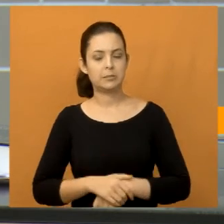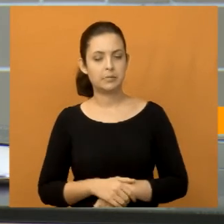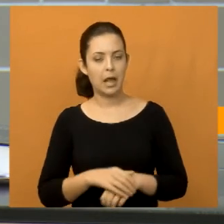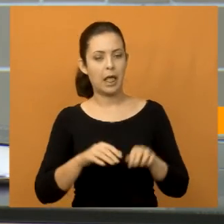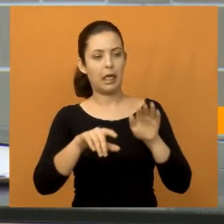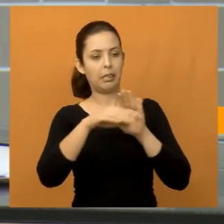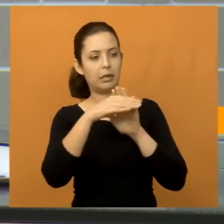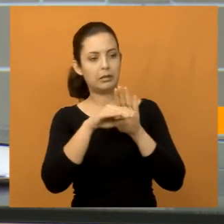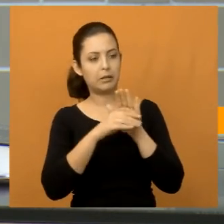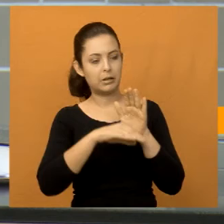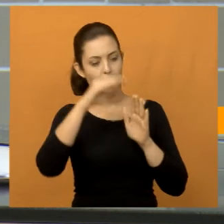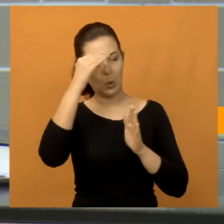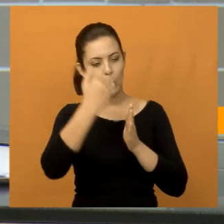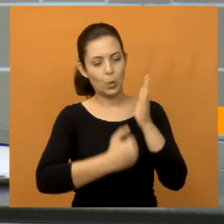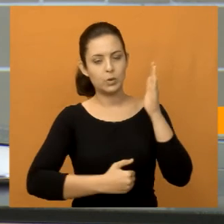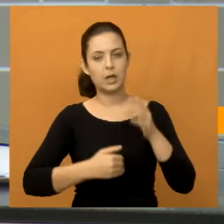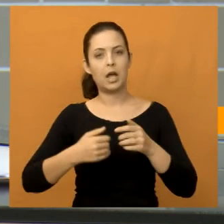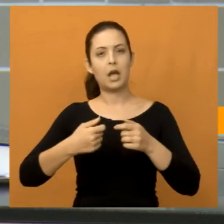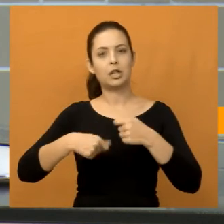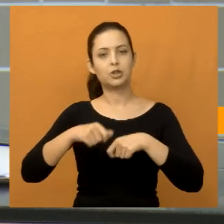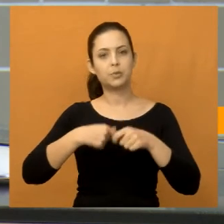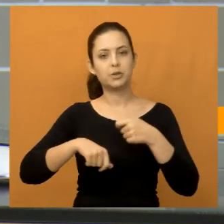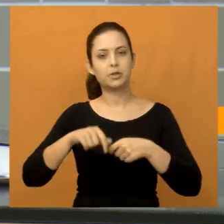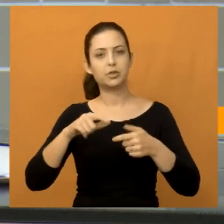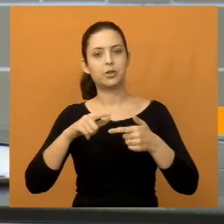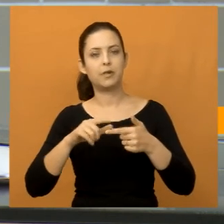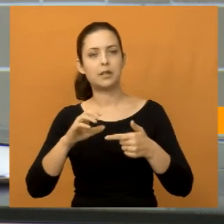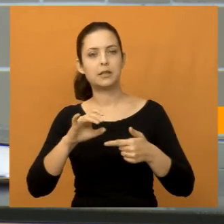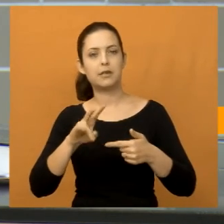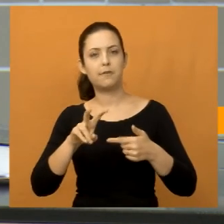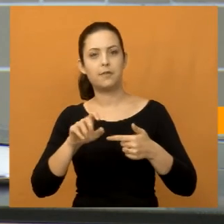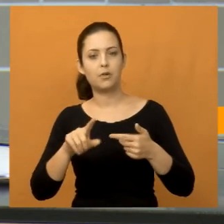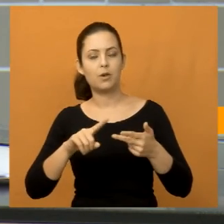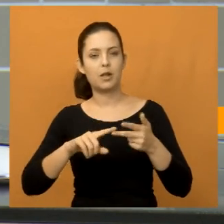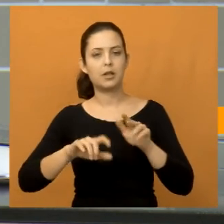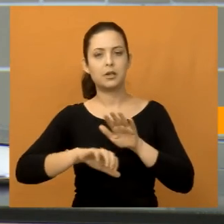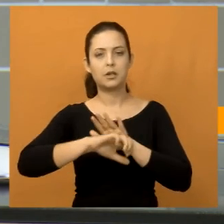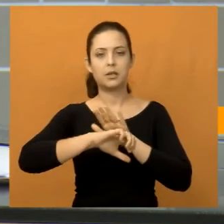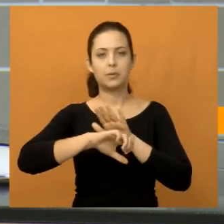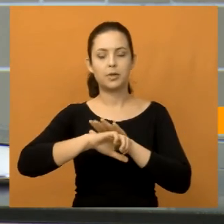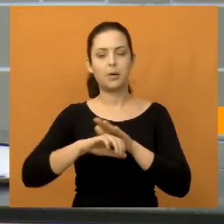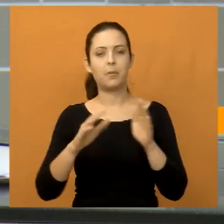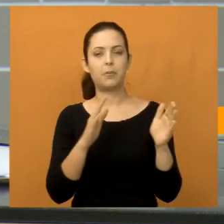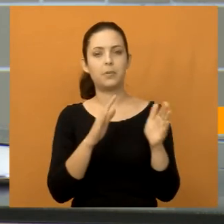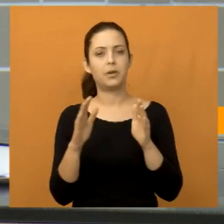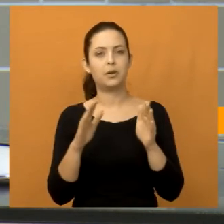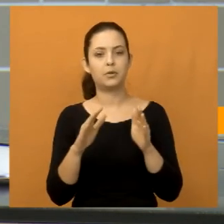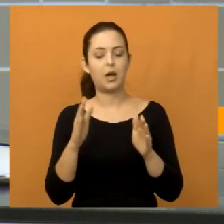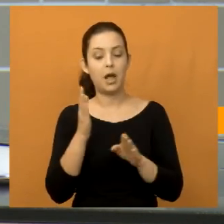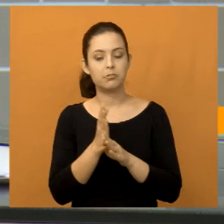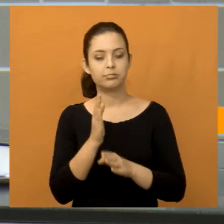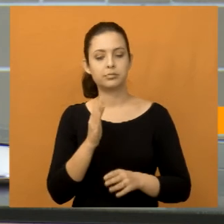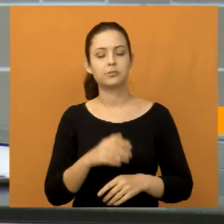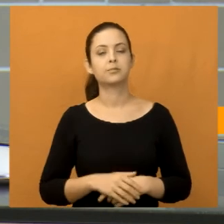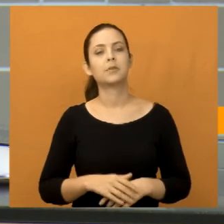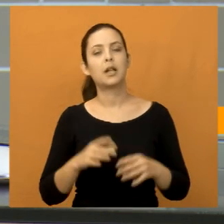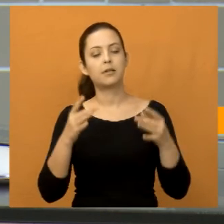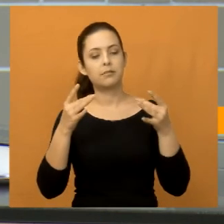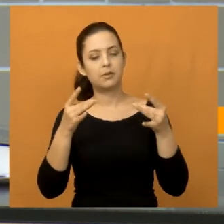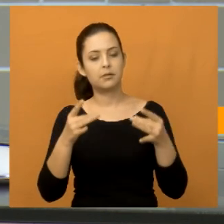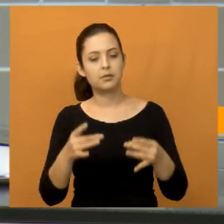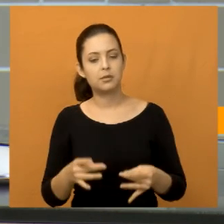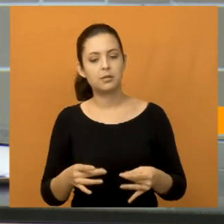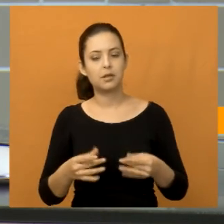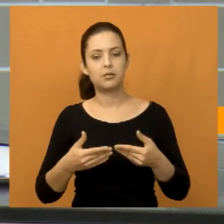infrações nas esferas administrativa, civil e criminal no período apurado conforme